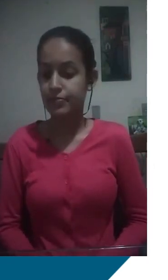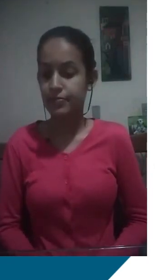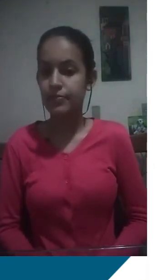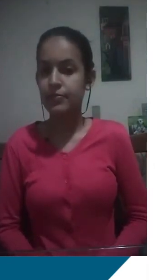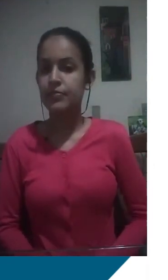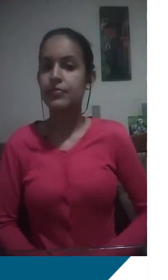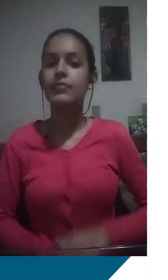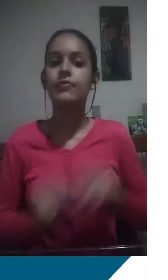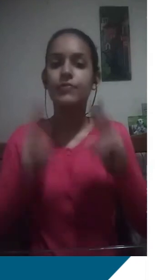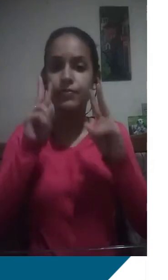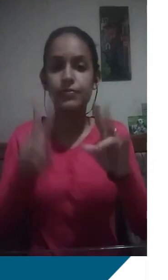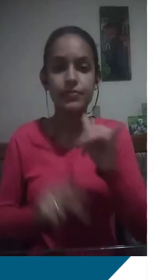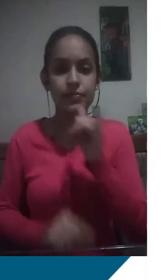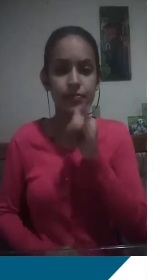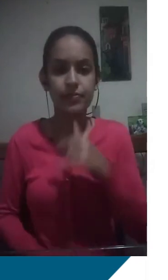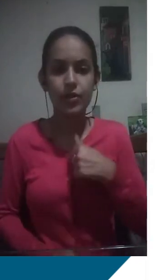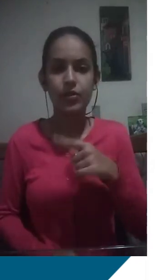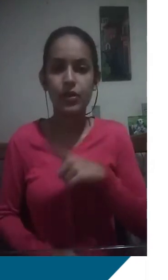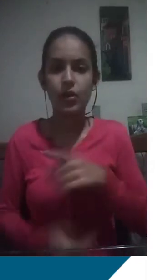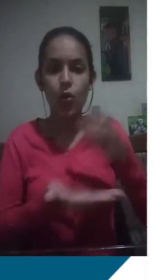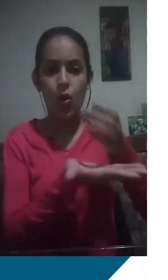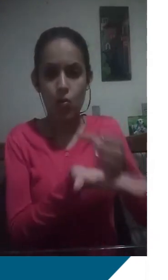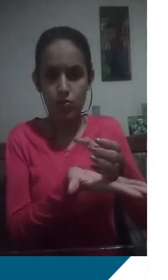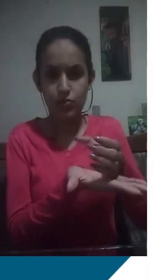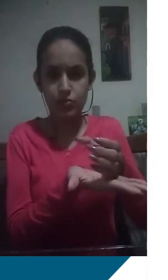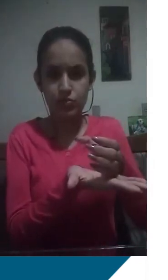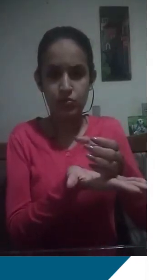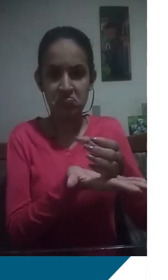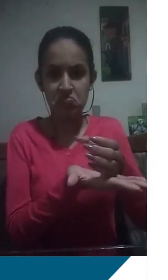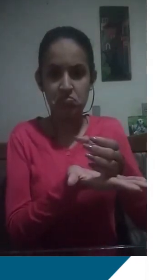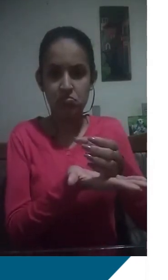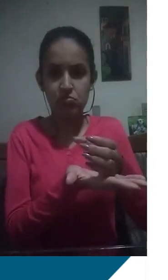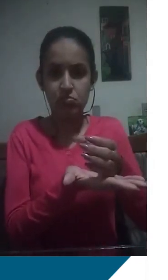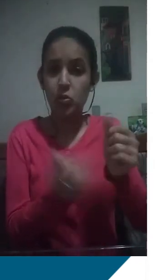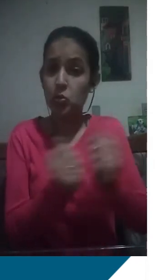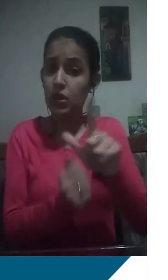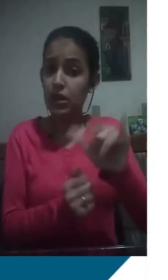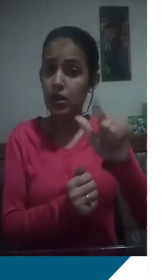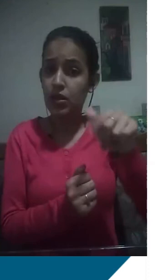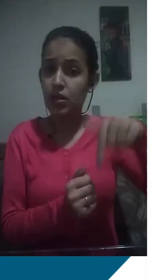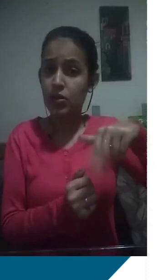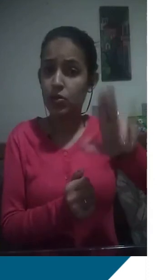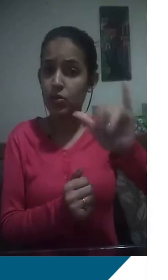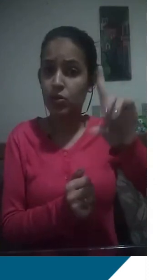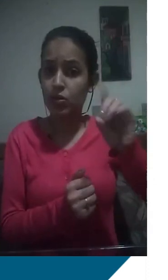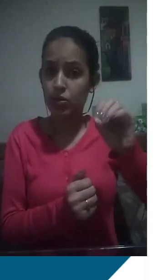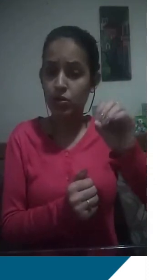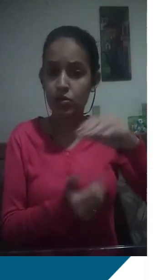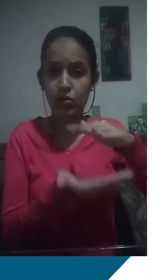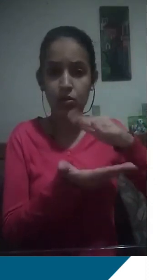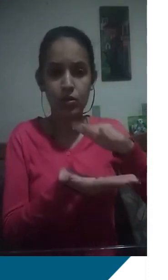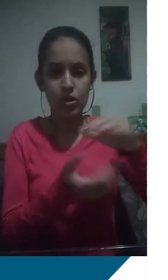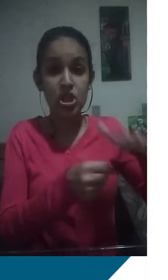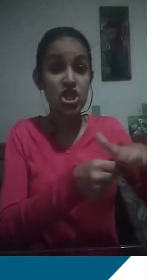recipiente, né? Então, se eu aumentar um pouquinho o volume desse líquido, ele transborda. Ele tem um volume inicial que